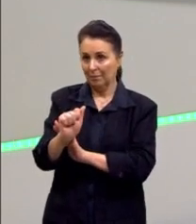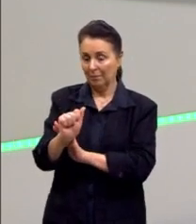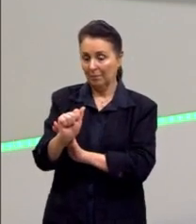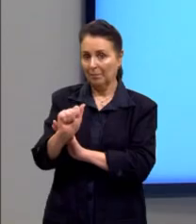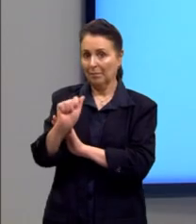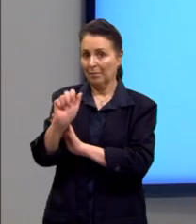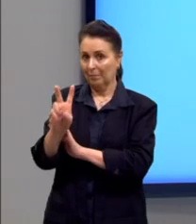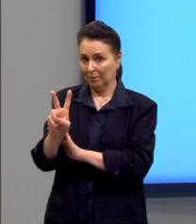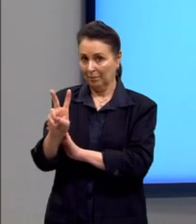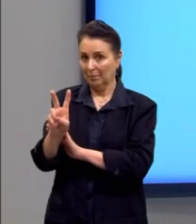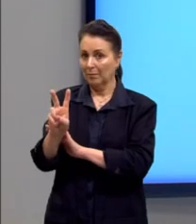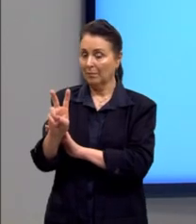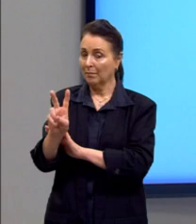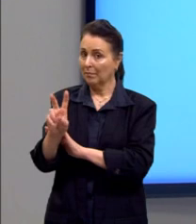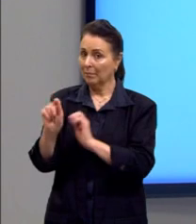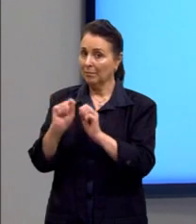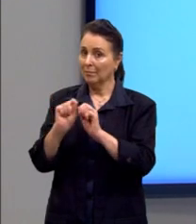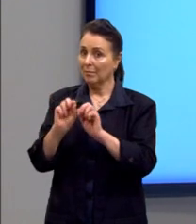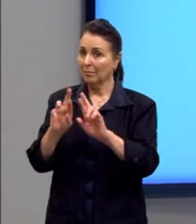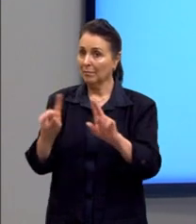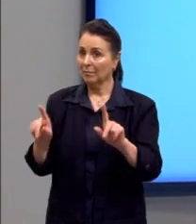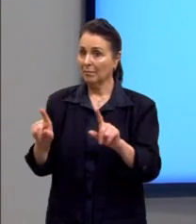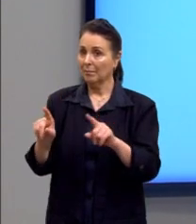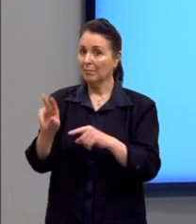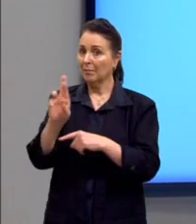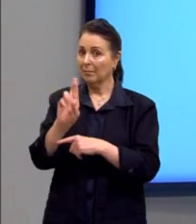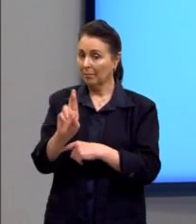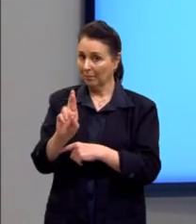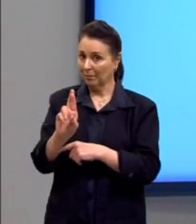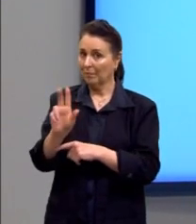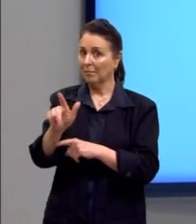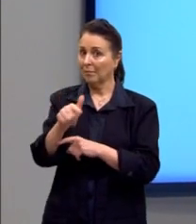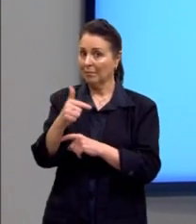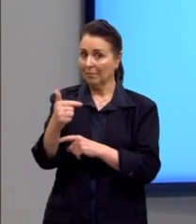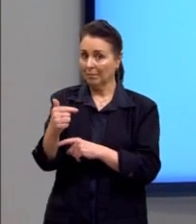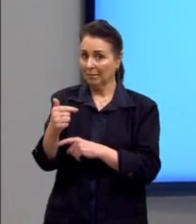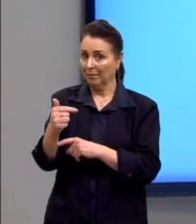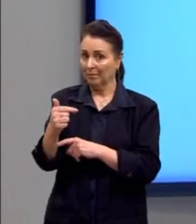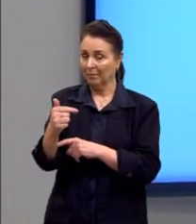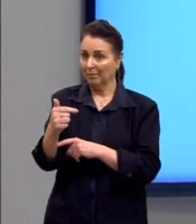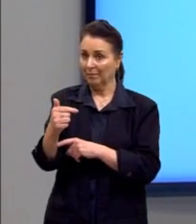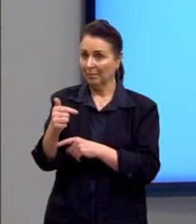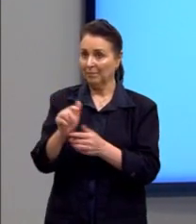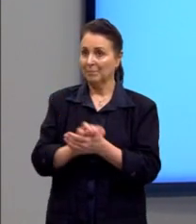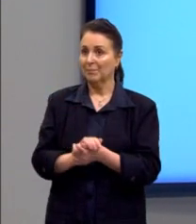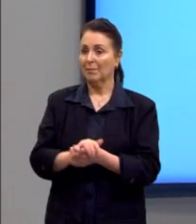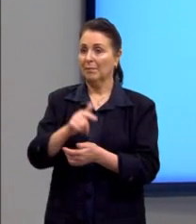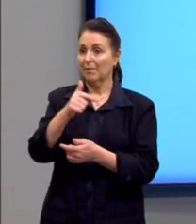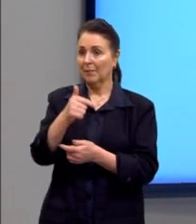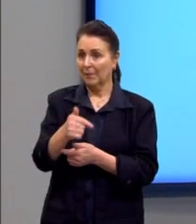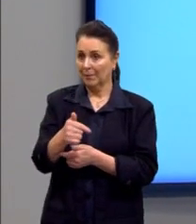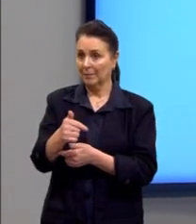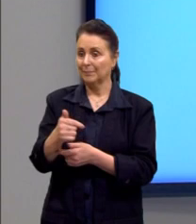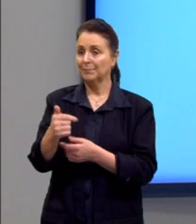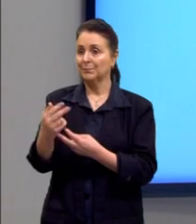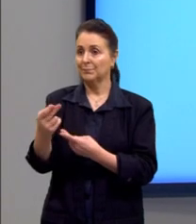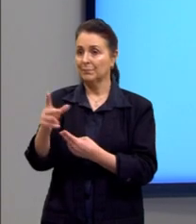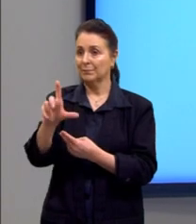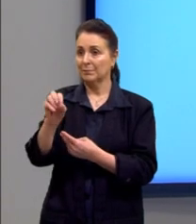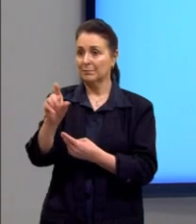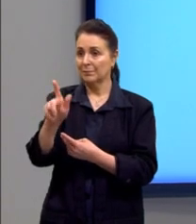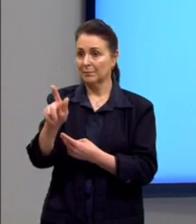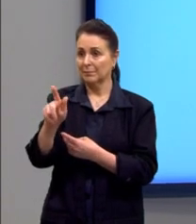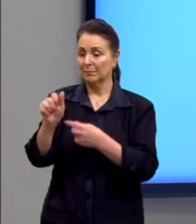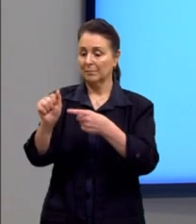por a 2 para diferenciar eo R da Escala Richter seria sete né então teremos 7 =